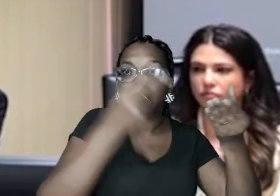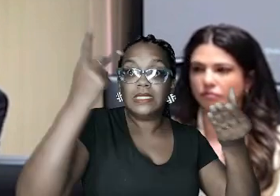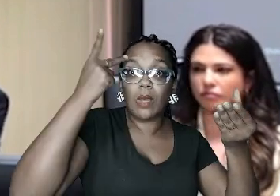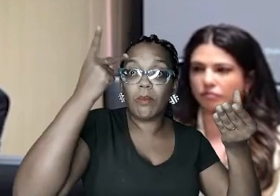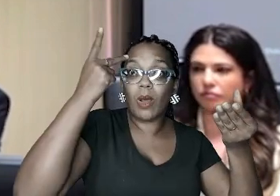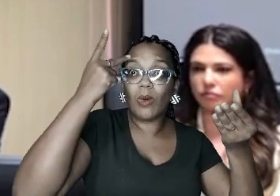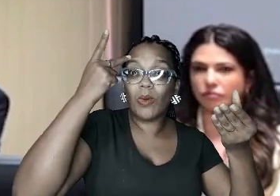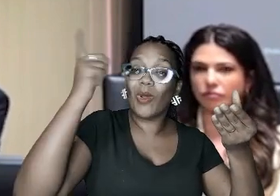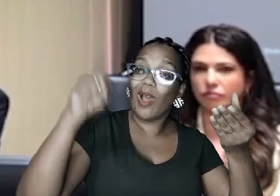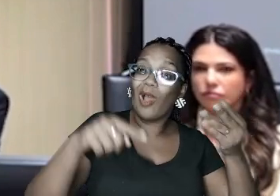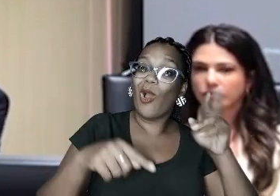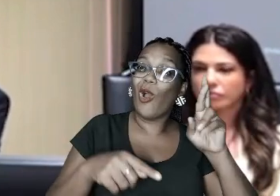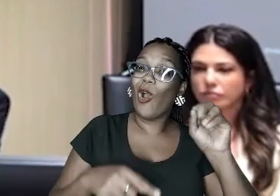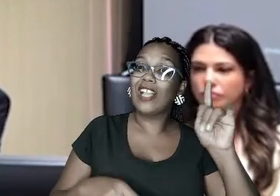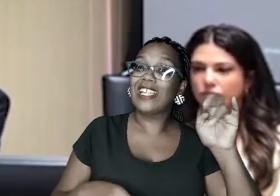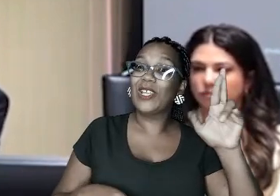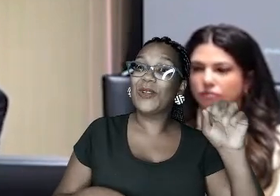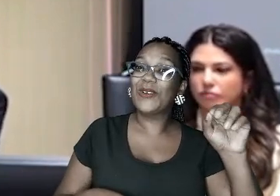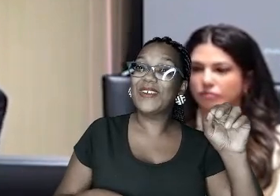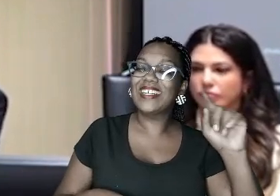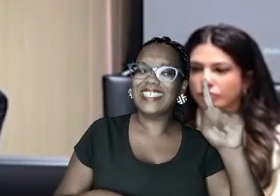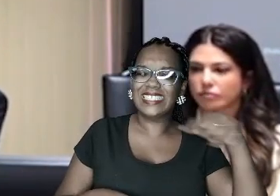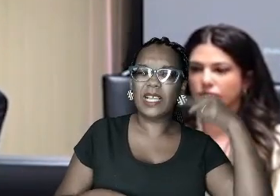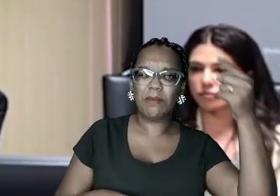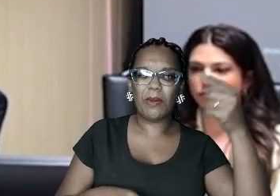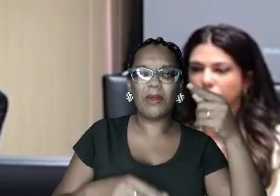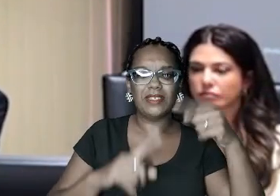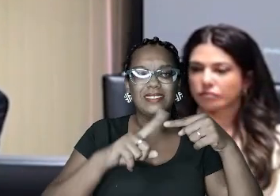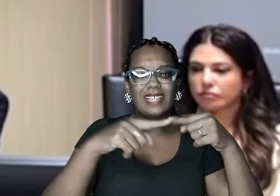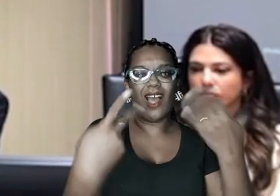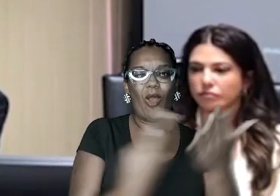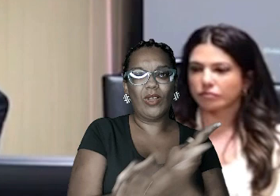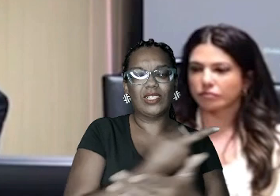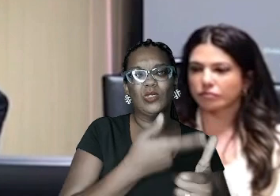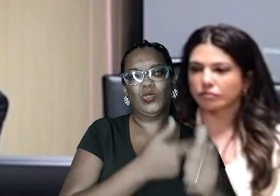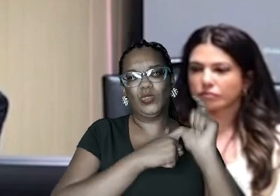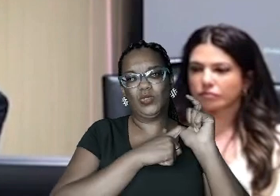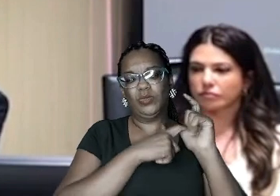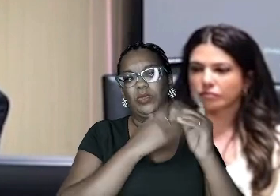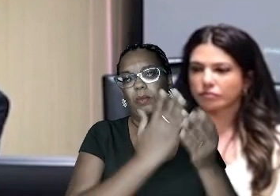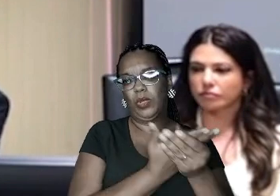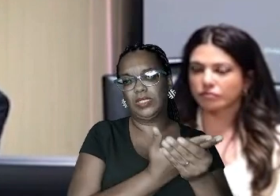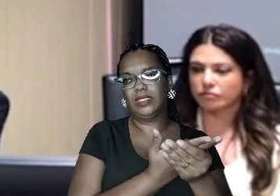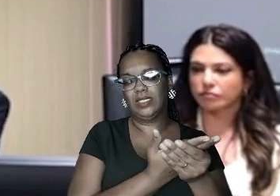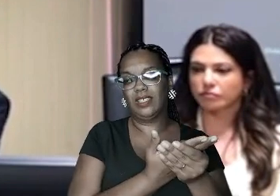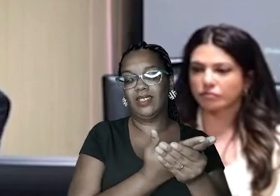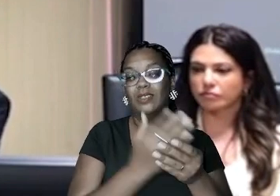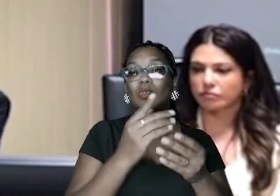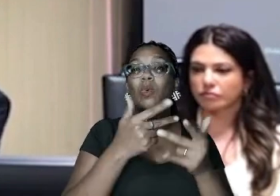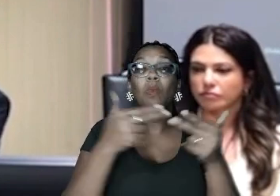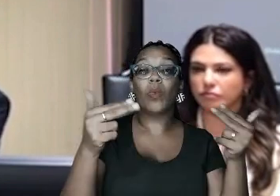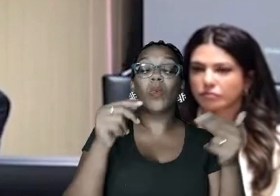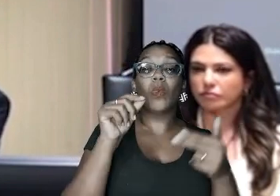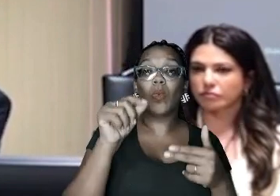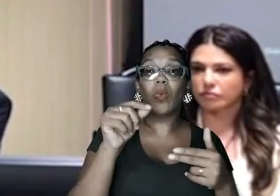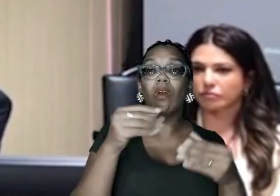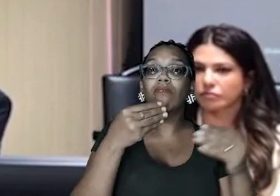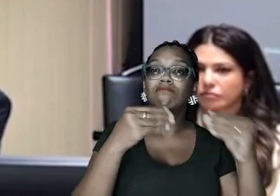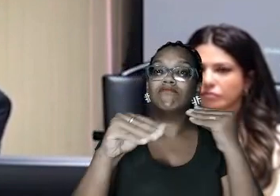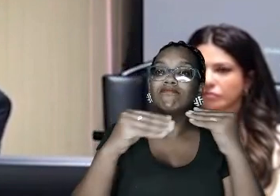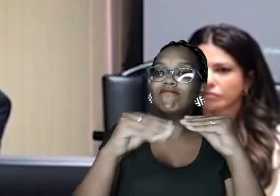o processo foi parar em São Paulo e com coincidência com o Rodrigo da grande e mais tarde aliás tem um desdobramento que envolve até uma suspensão do processo